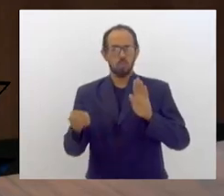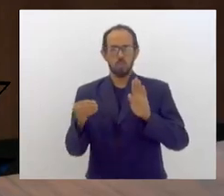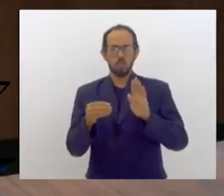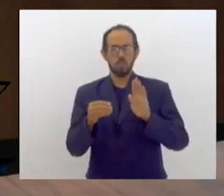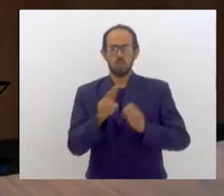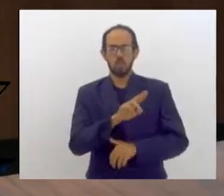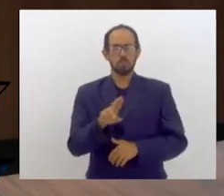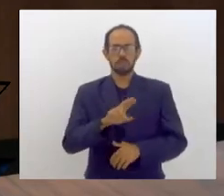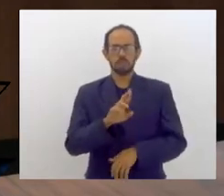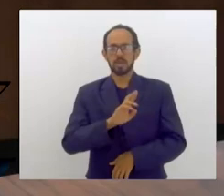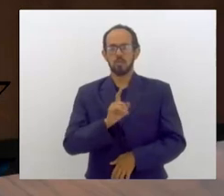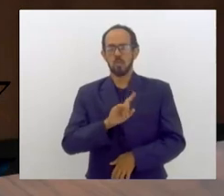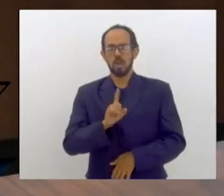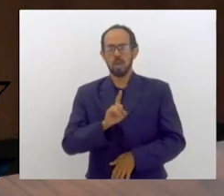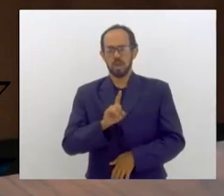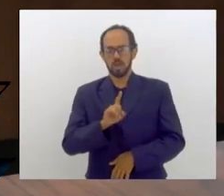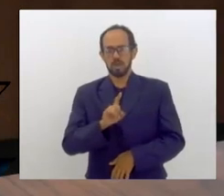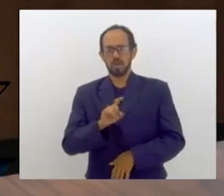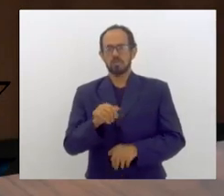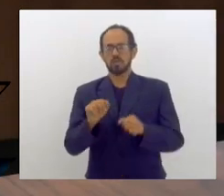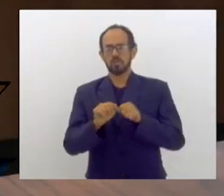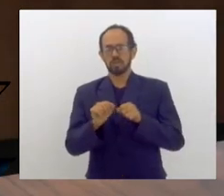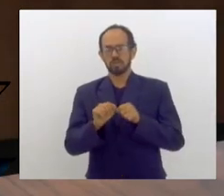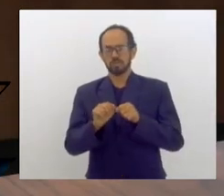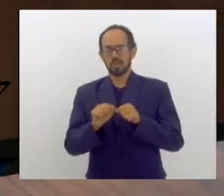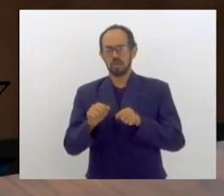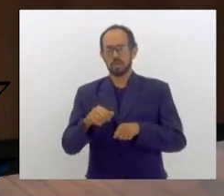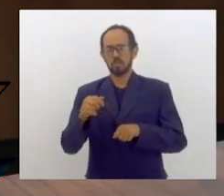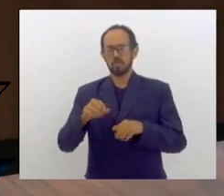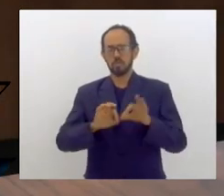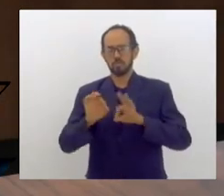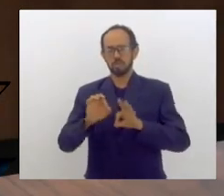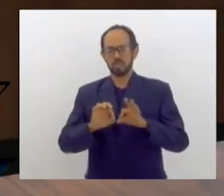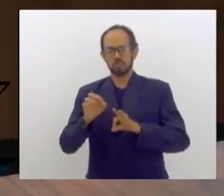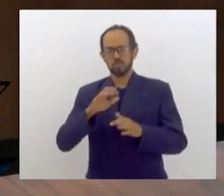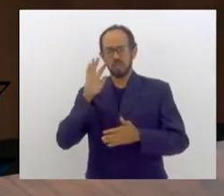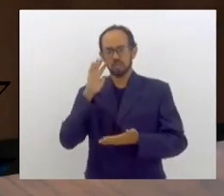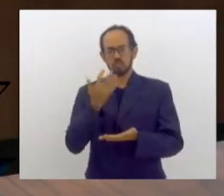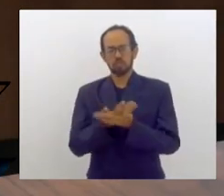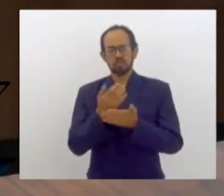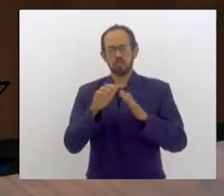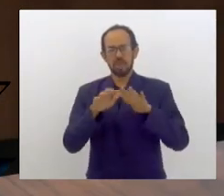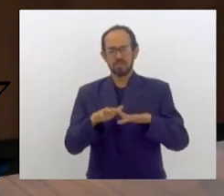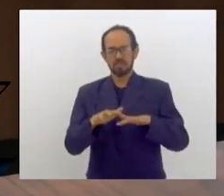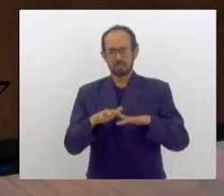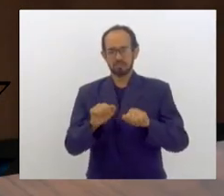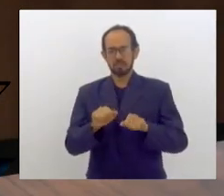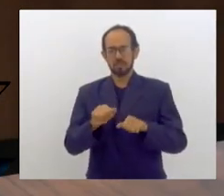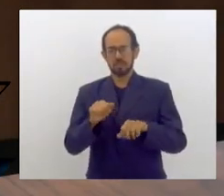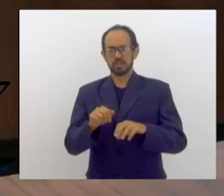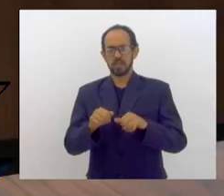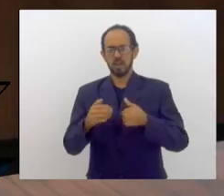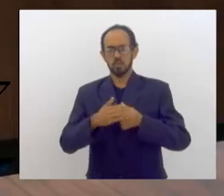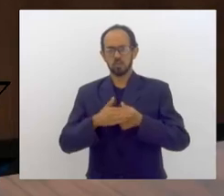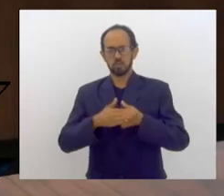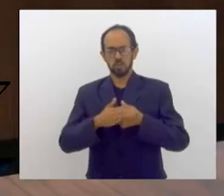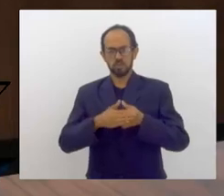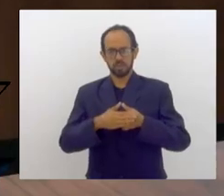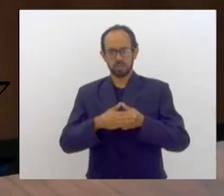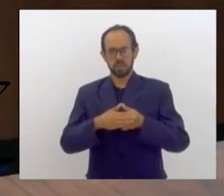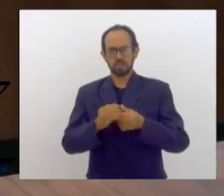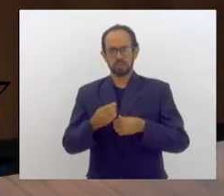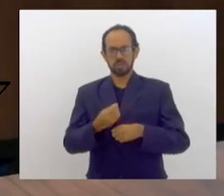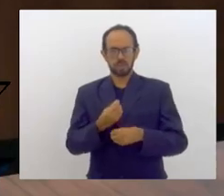verdade, vamos fazer um projeto de resolução nesse sentido, para que a autoria seja dada a cada